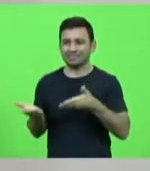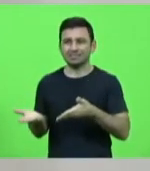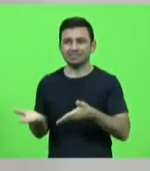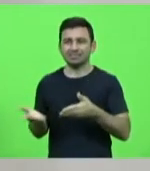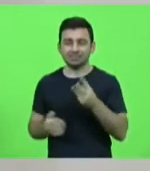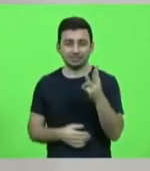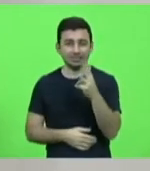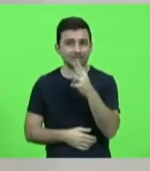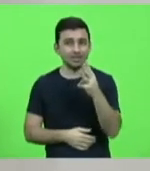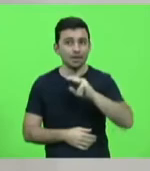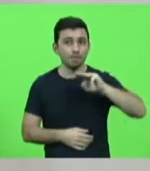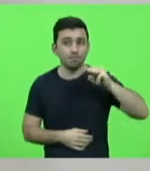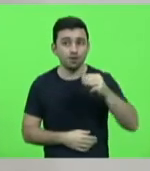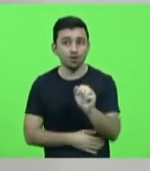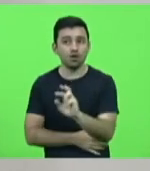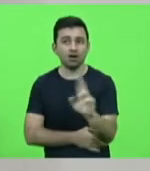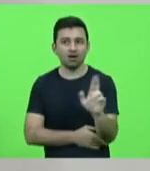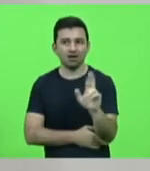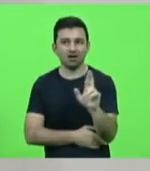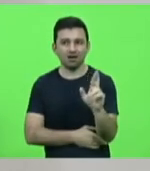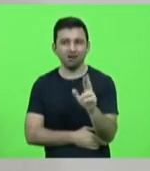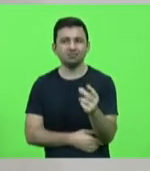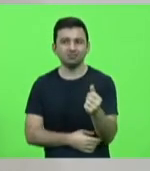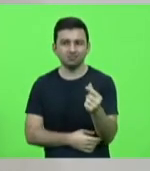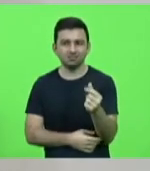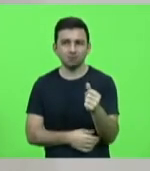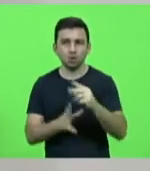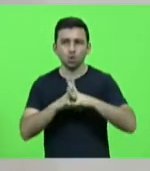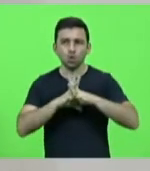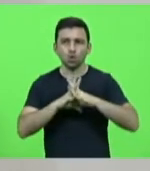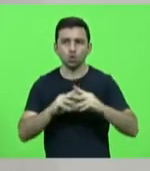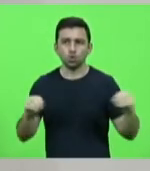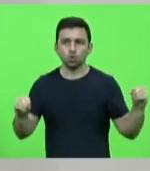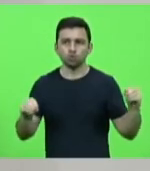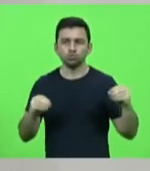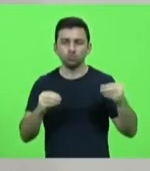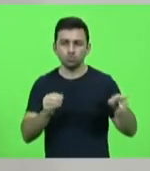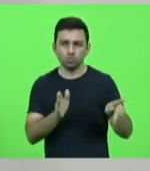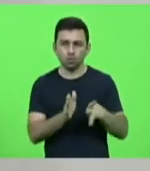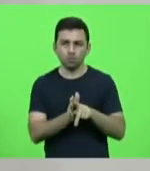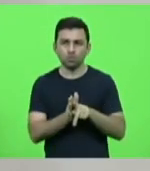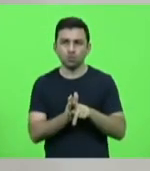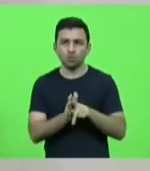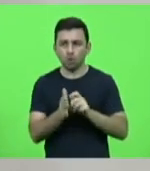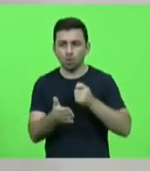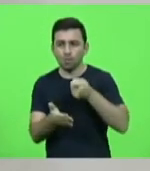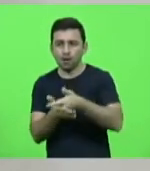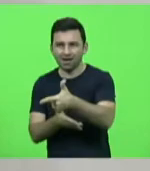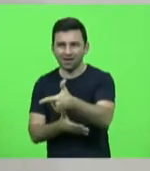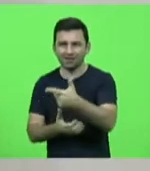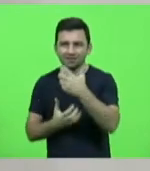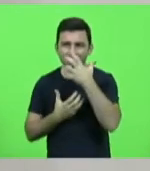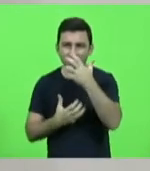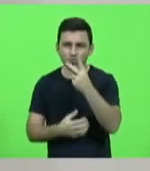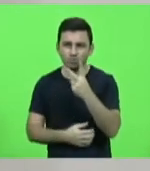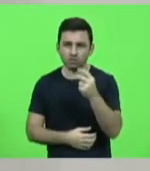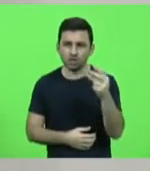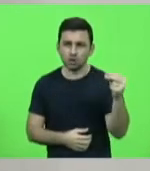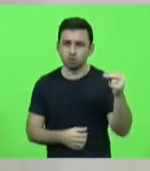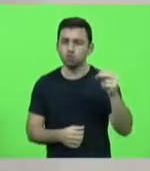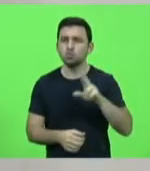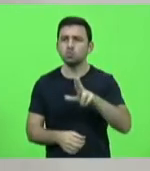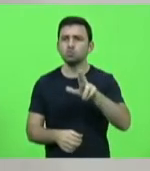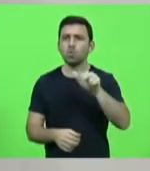33 milhões de reais sumiram dos cofres públicos para comprar 200 respiradores que nunca